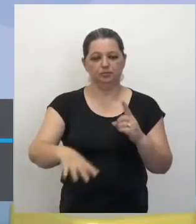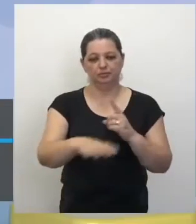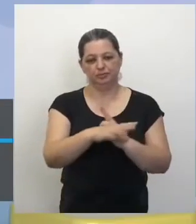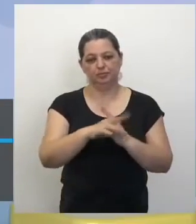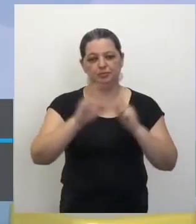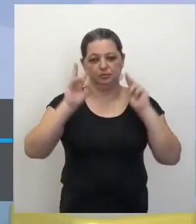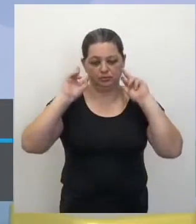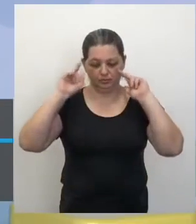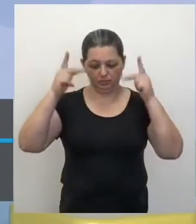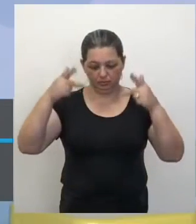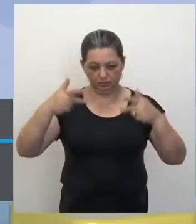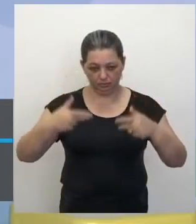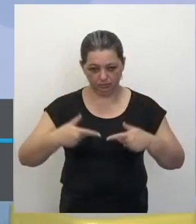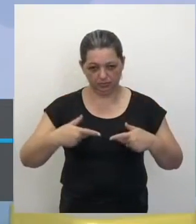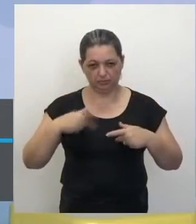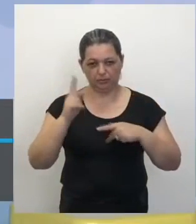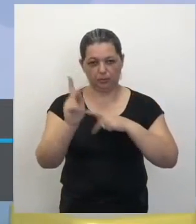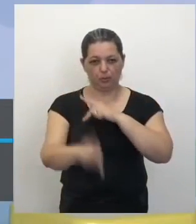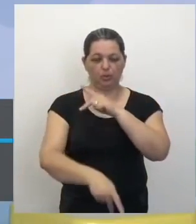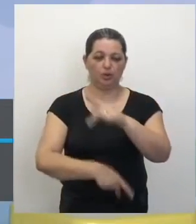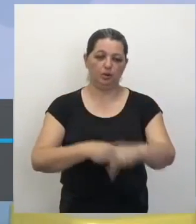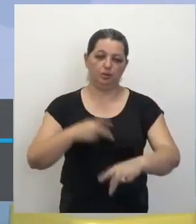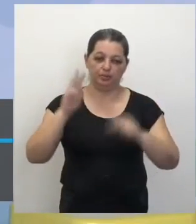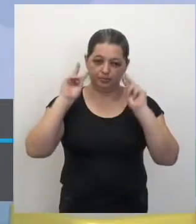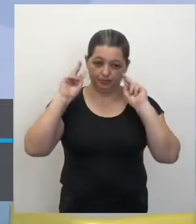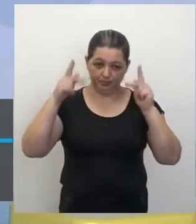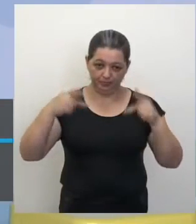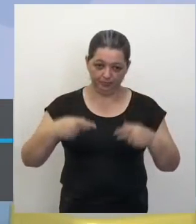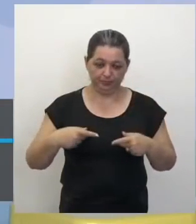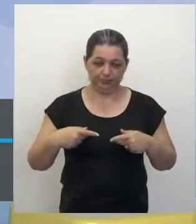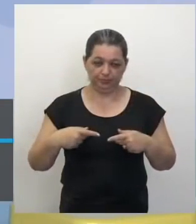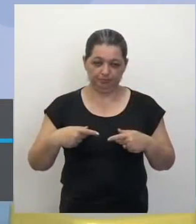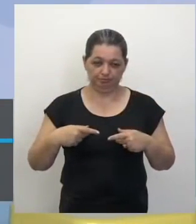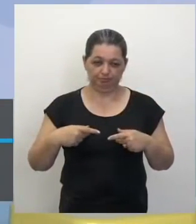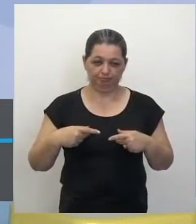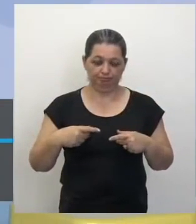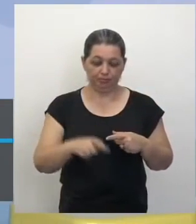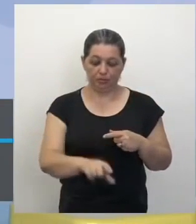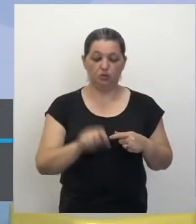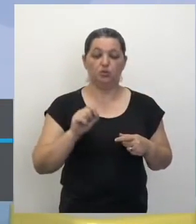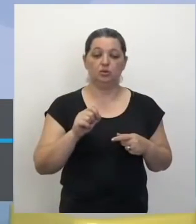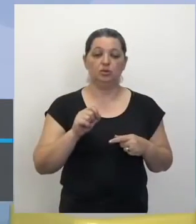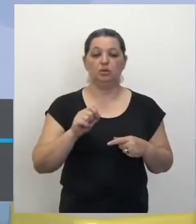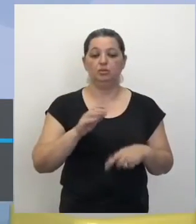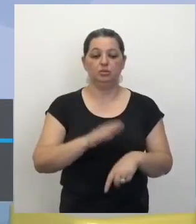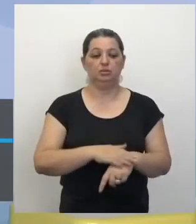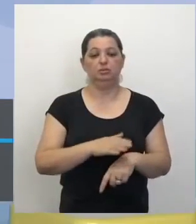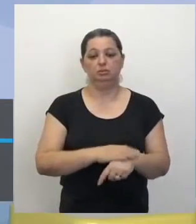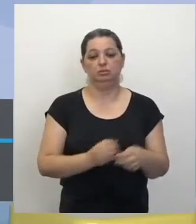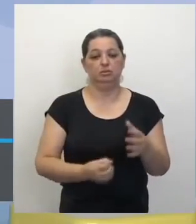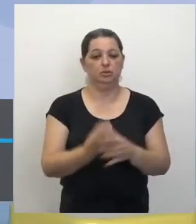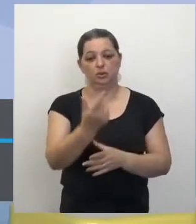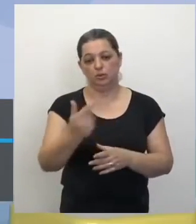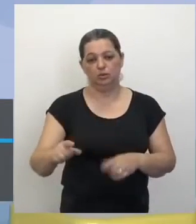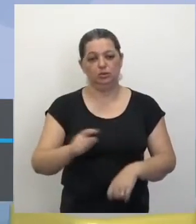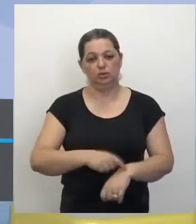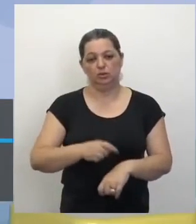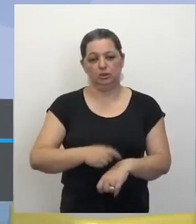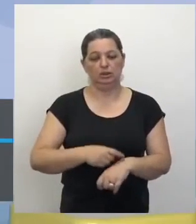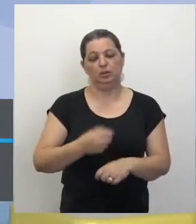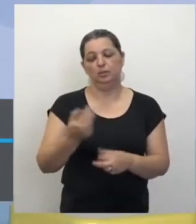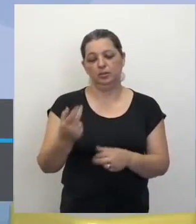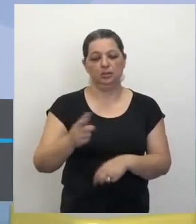enquanto civilização humana, decidimos seguir uma outra frequência de tempo, né? Que é essa frequência de tempo do